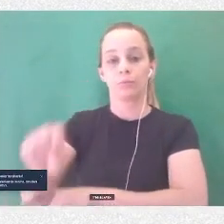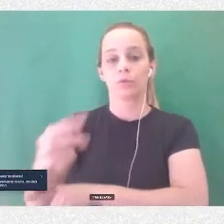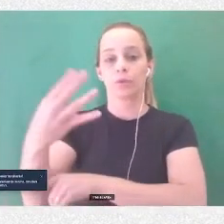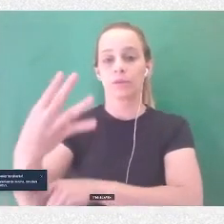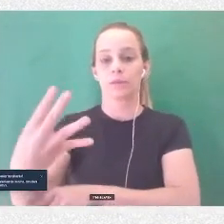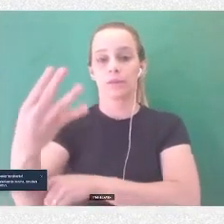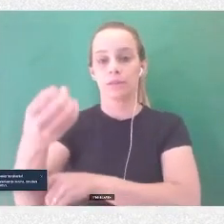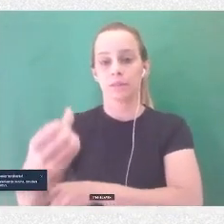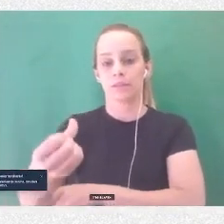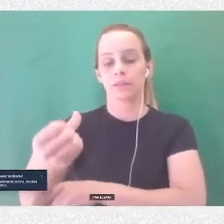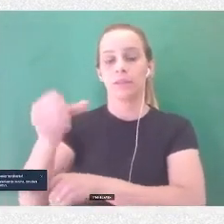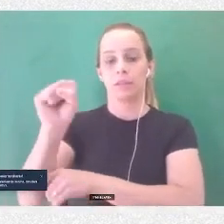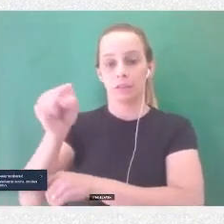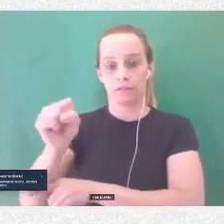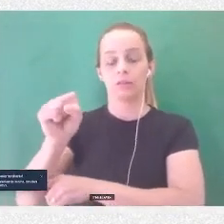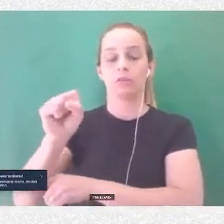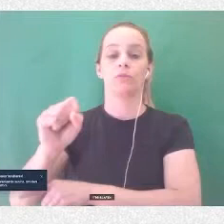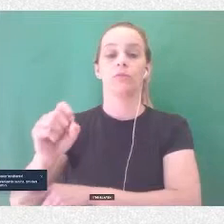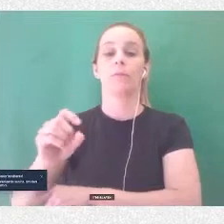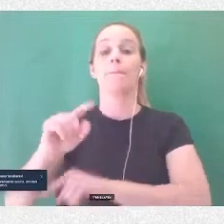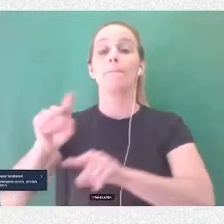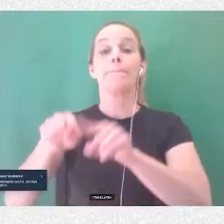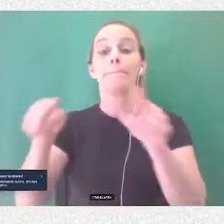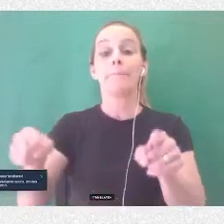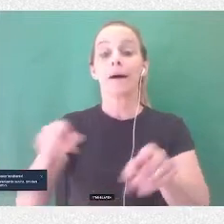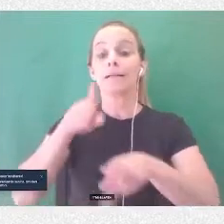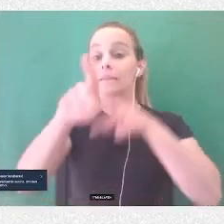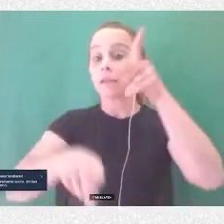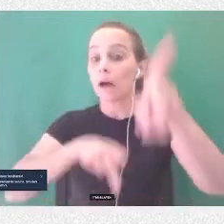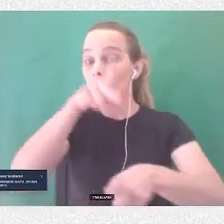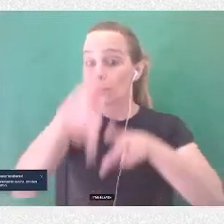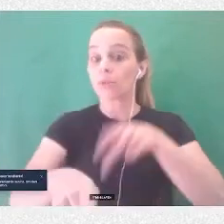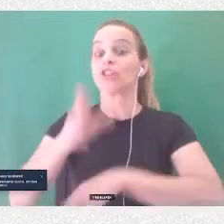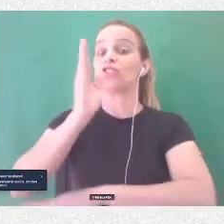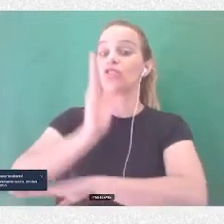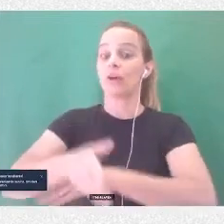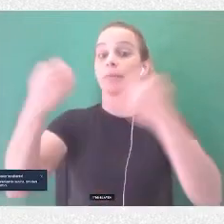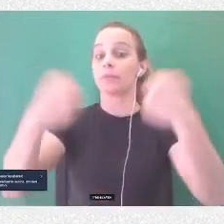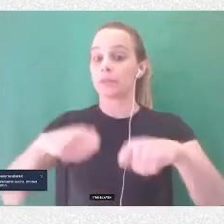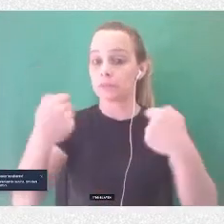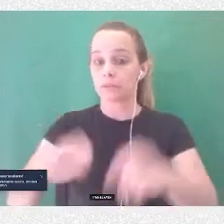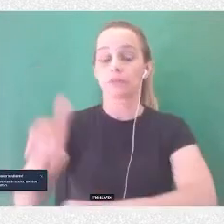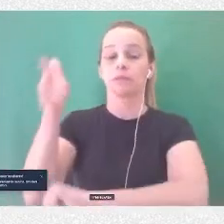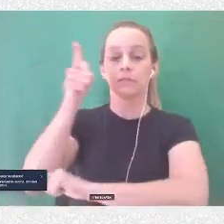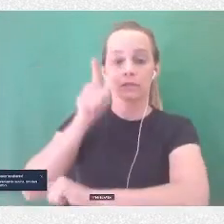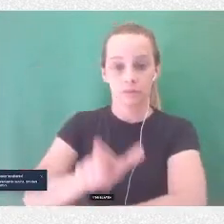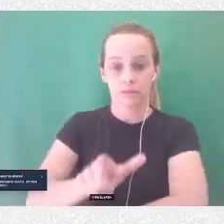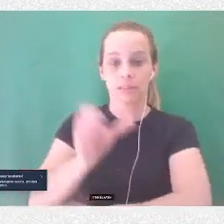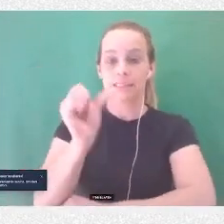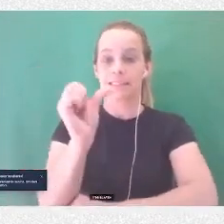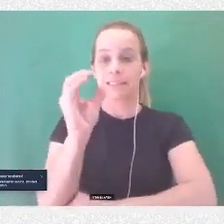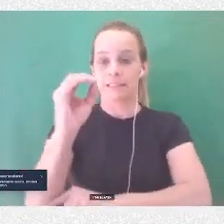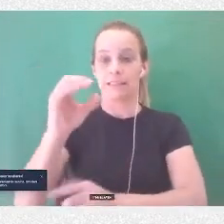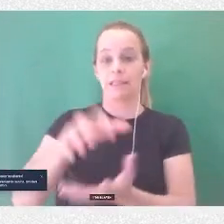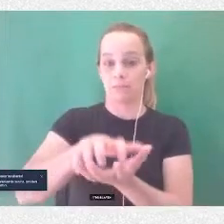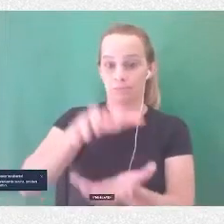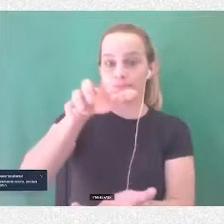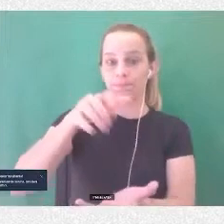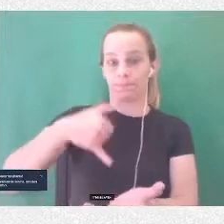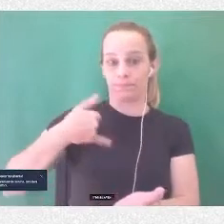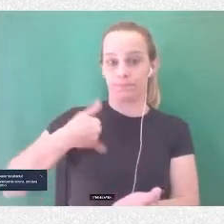68.460 doses, mas dentro da população que já deveria ter recebido a segunda dose, que é aquela de 60 anos ou mais, nós